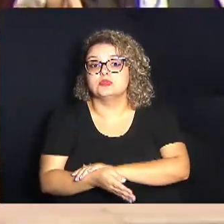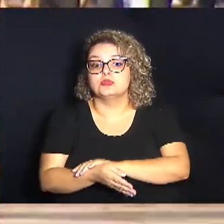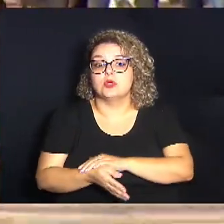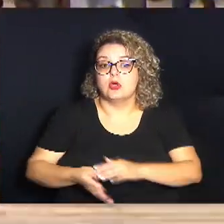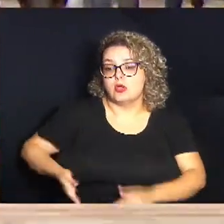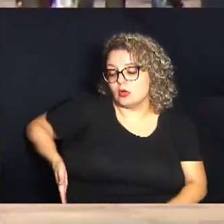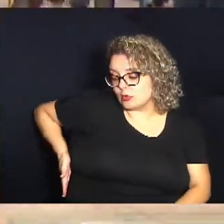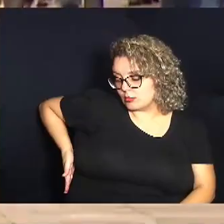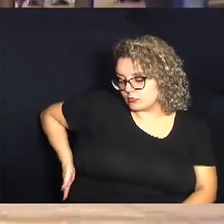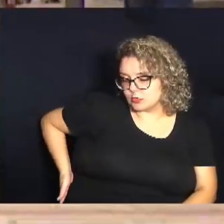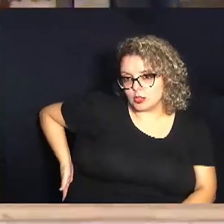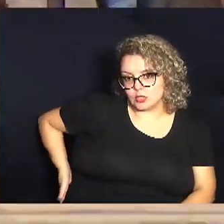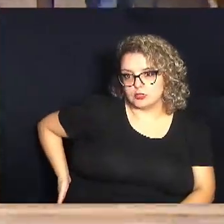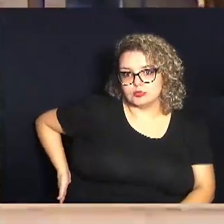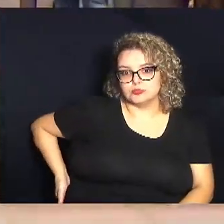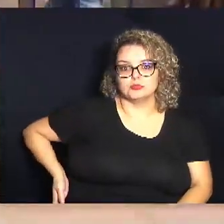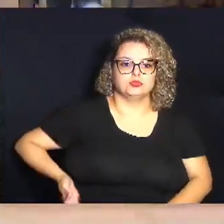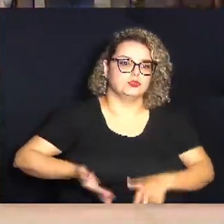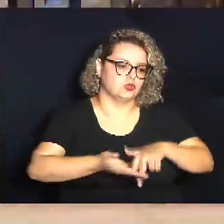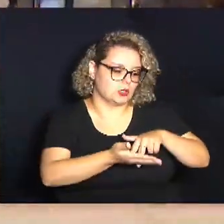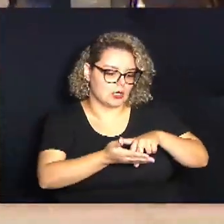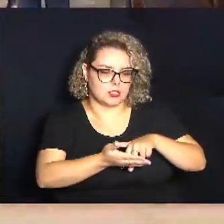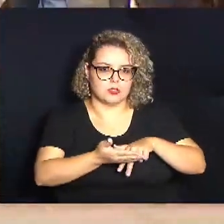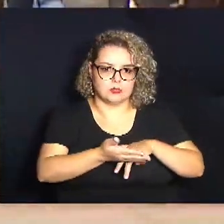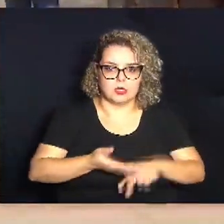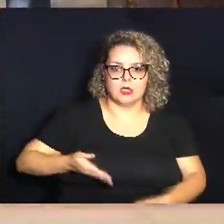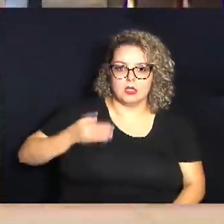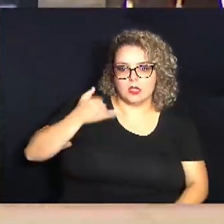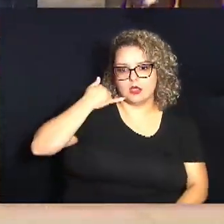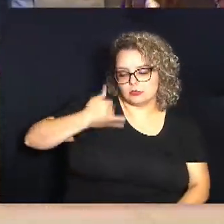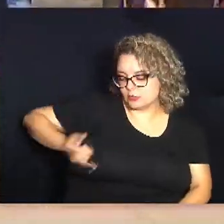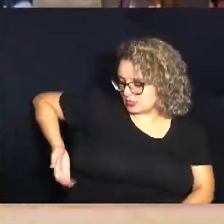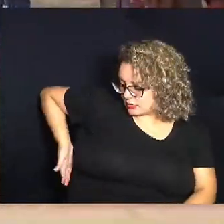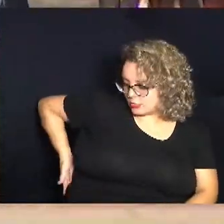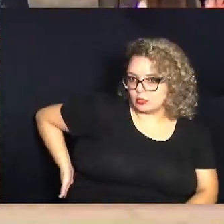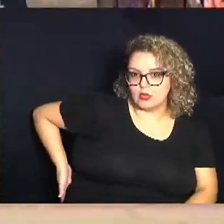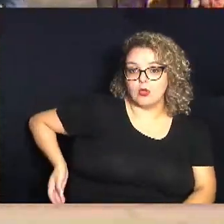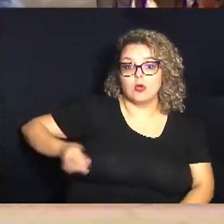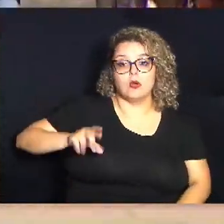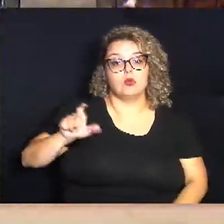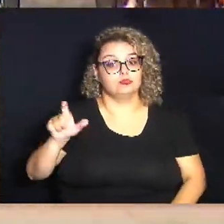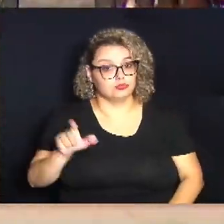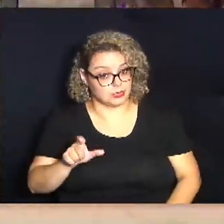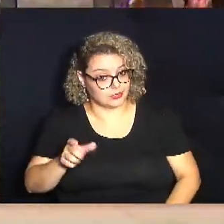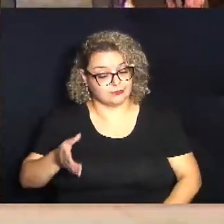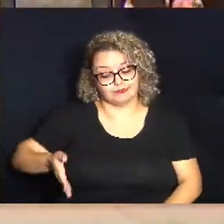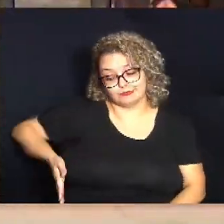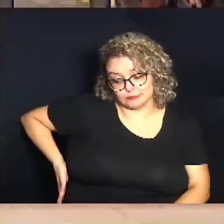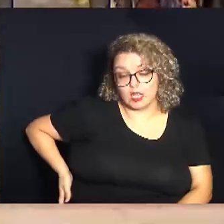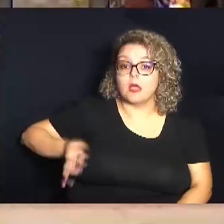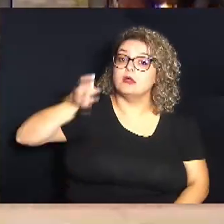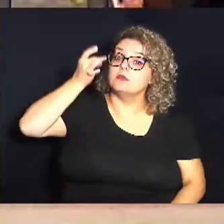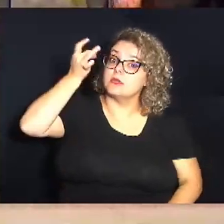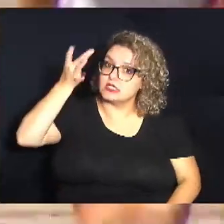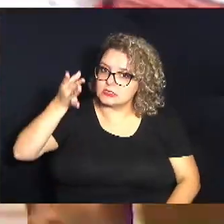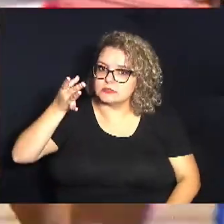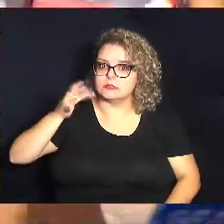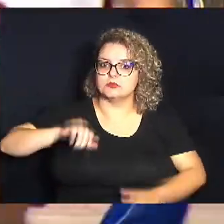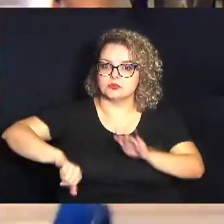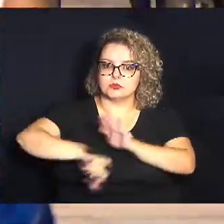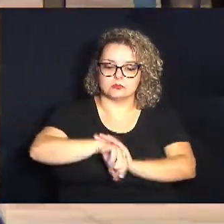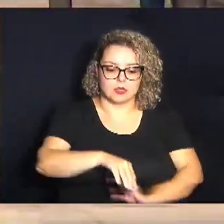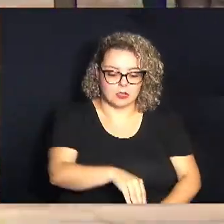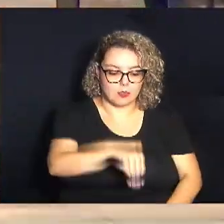trás dos shorts, da calça, então põe o celular no bolso de trás ou põe um cartão, também facilita a ação daqueles que